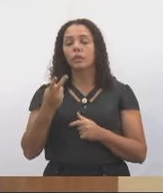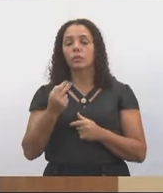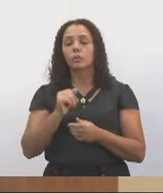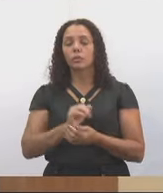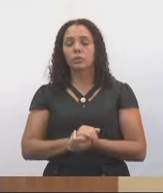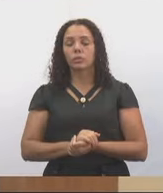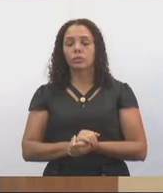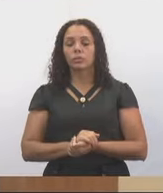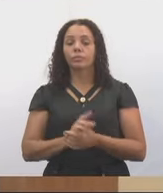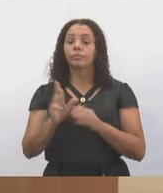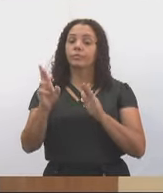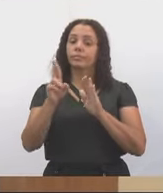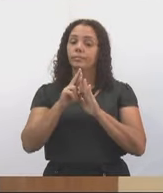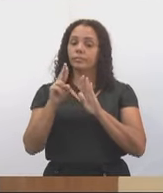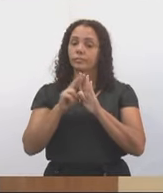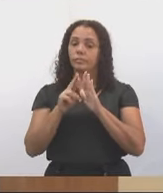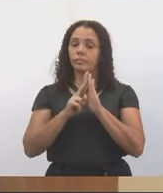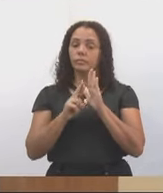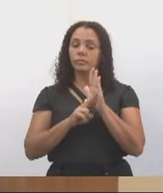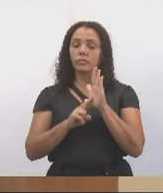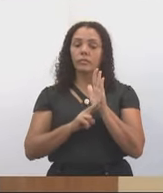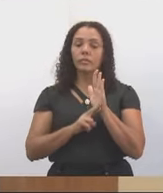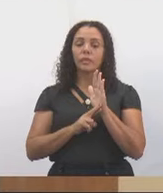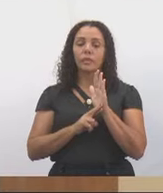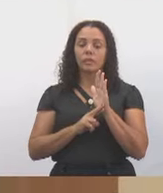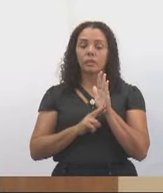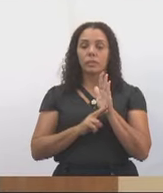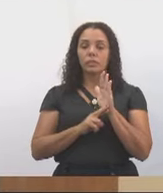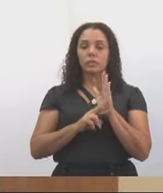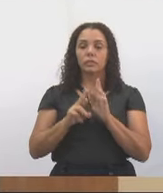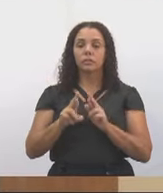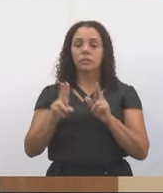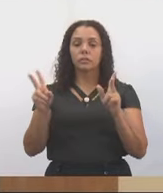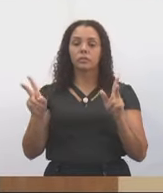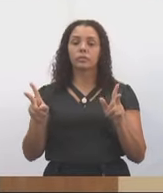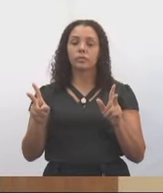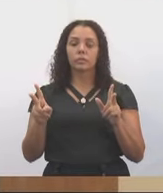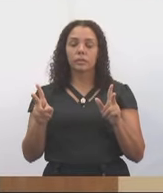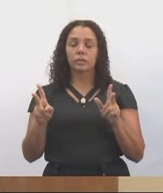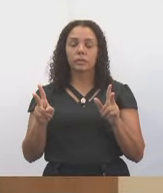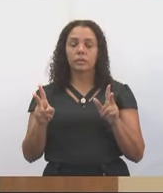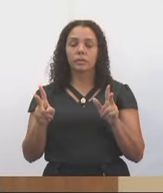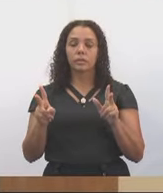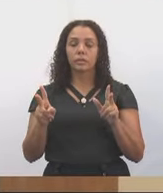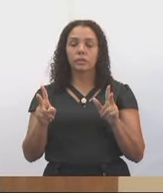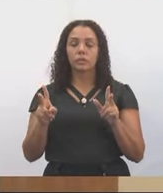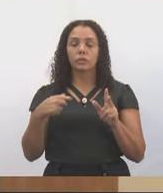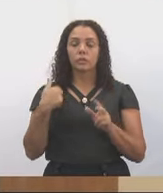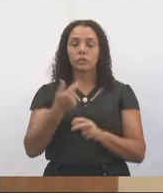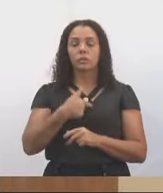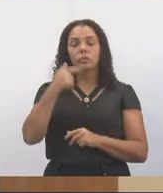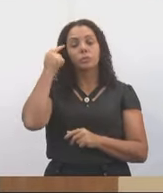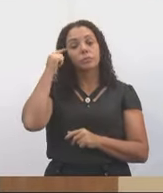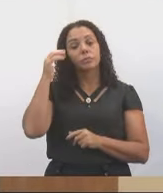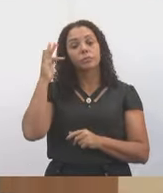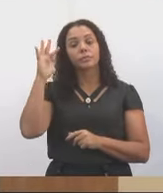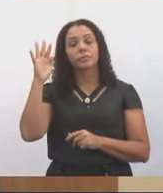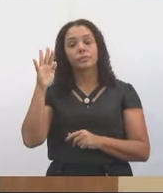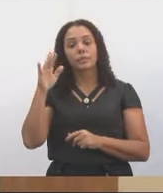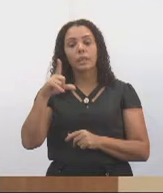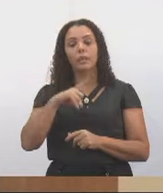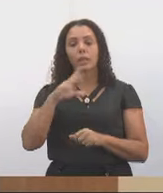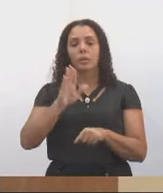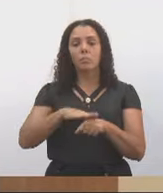suplente as regras elas são completamente diferentes da que Nós pensamos Poxa teve